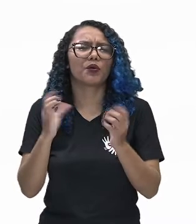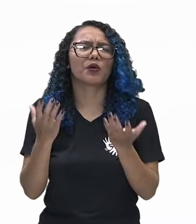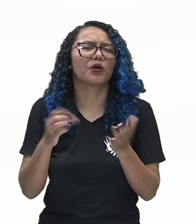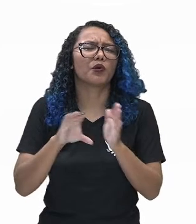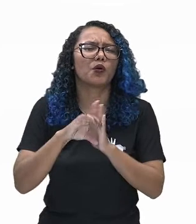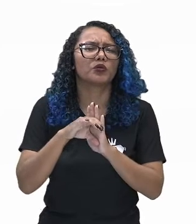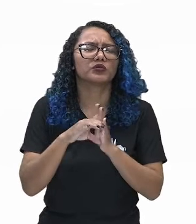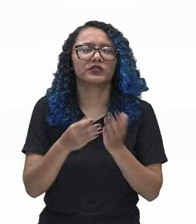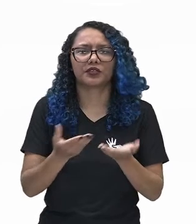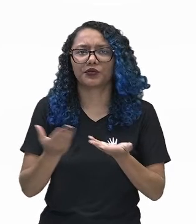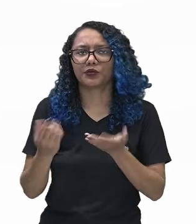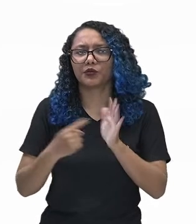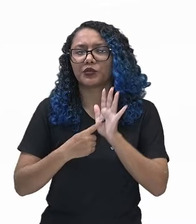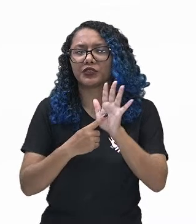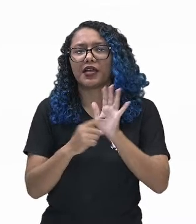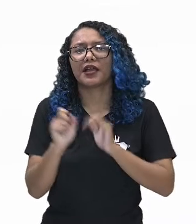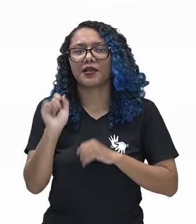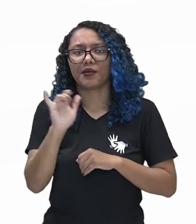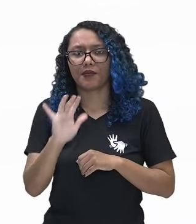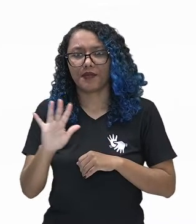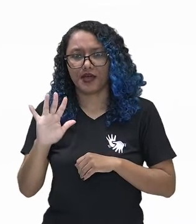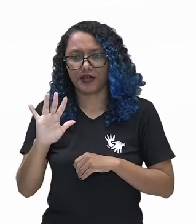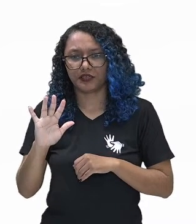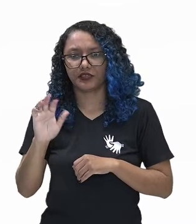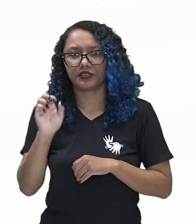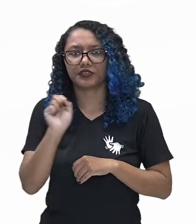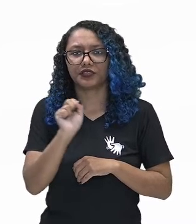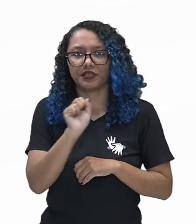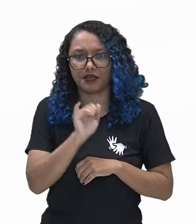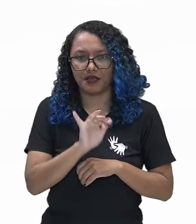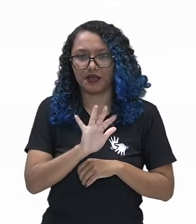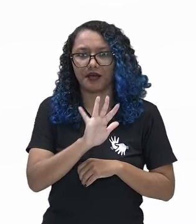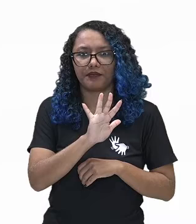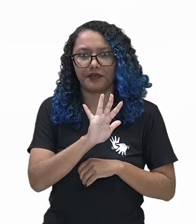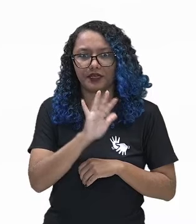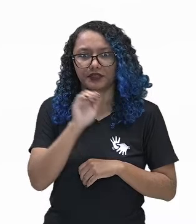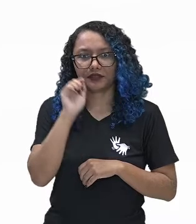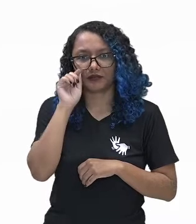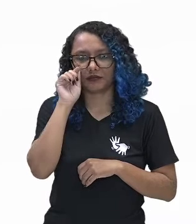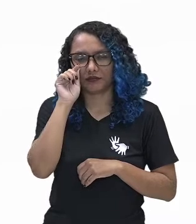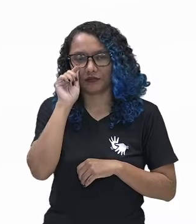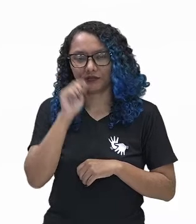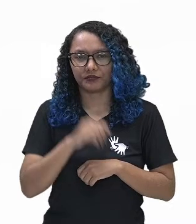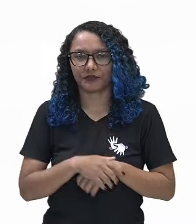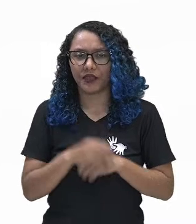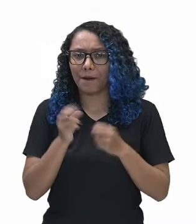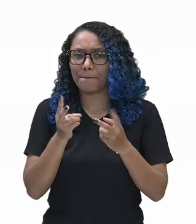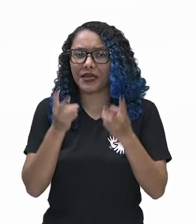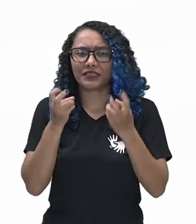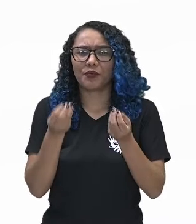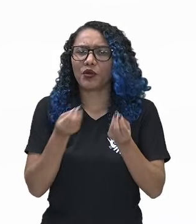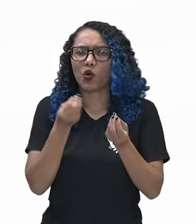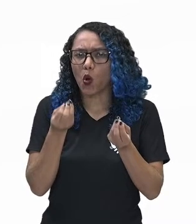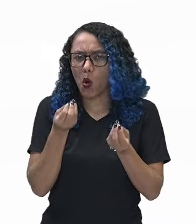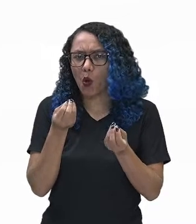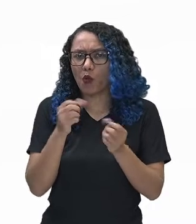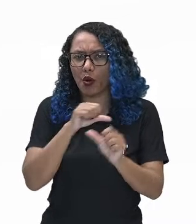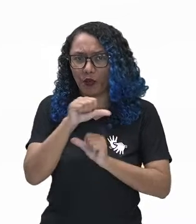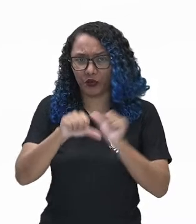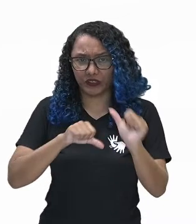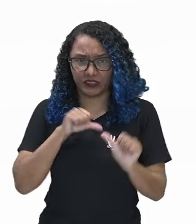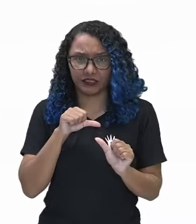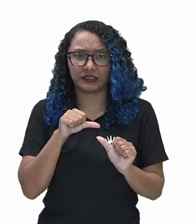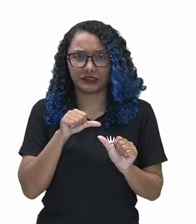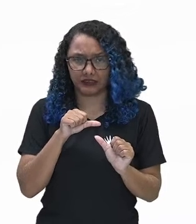2 imagens e nessas imagens a gente consegue observar um pouco das mudanças que ocorreram,